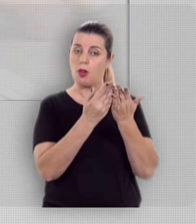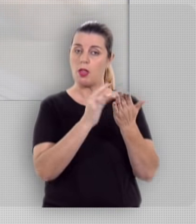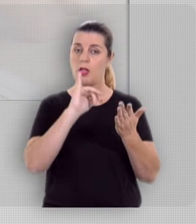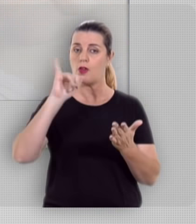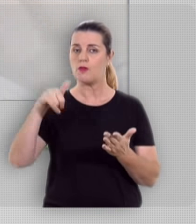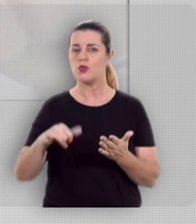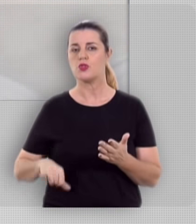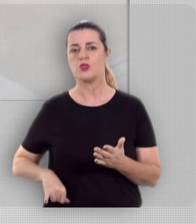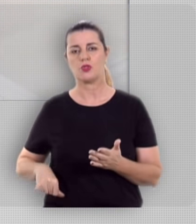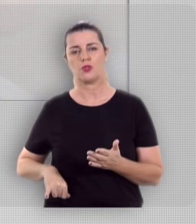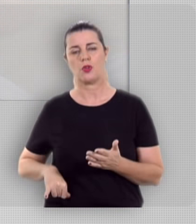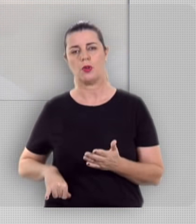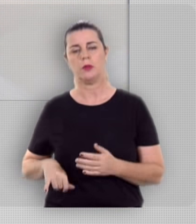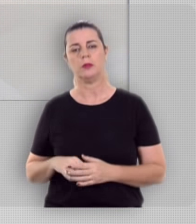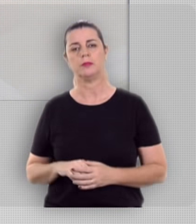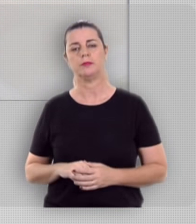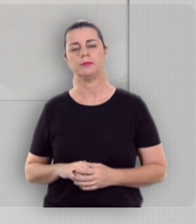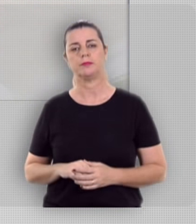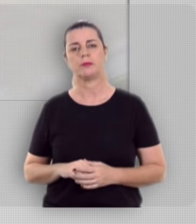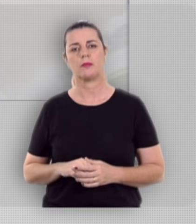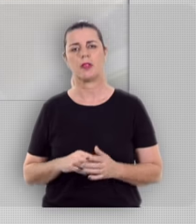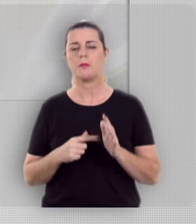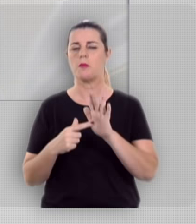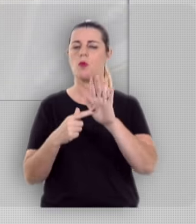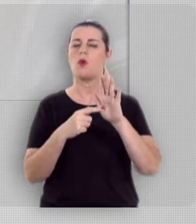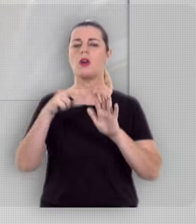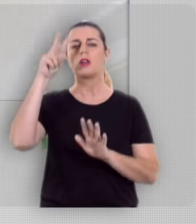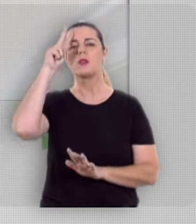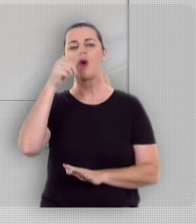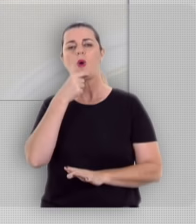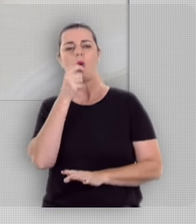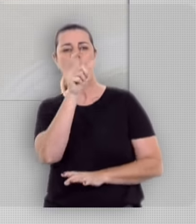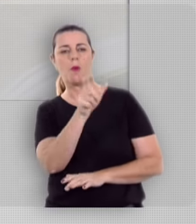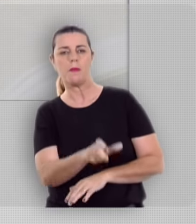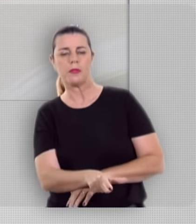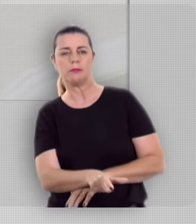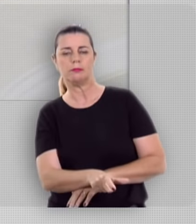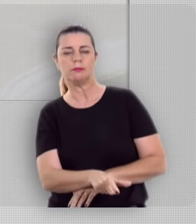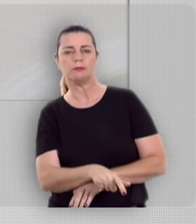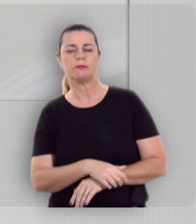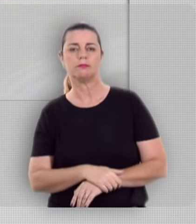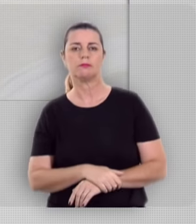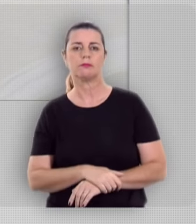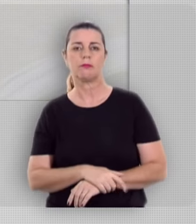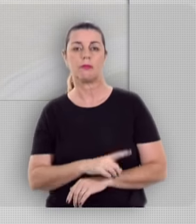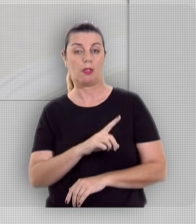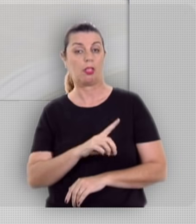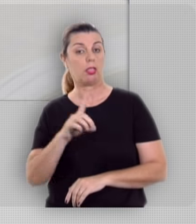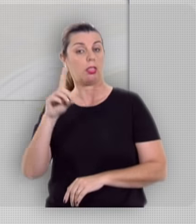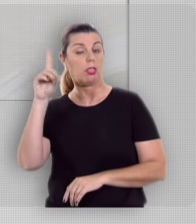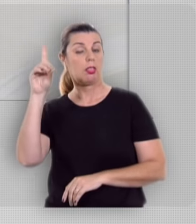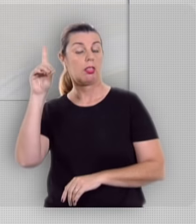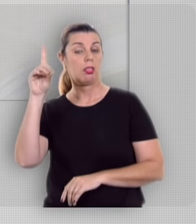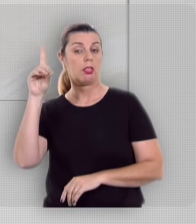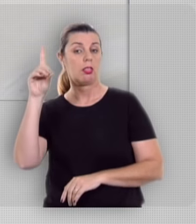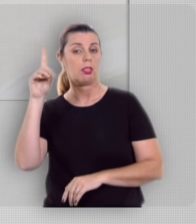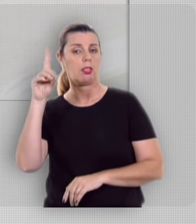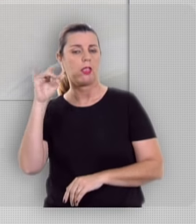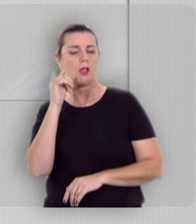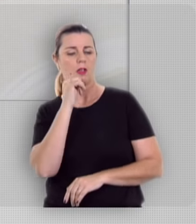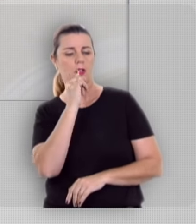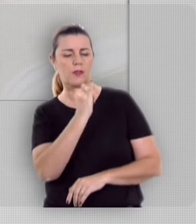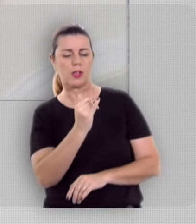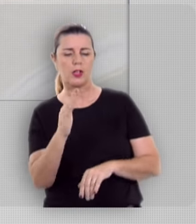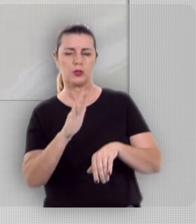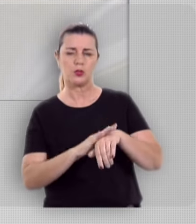Mudou o Senhor a sorte de Jó, quando este orava pelos seus amigos, e o Senhor deu-lhe o dobro de tudo que